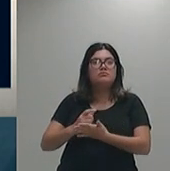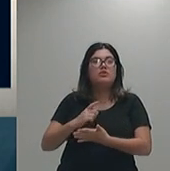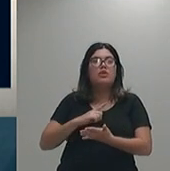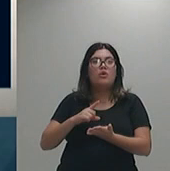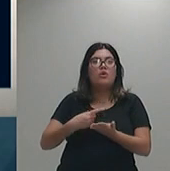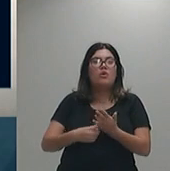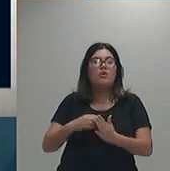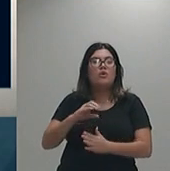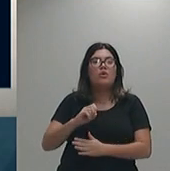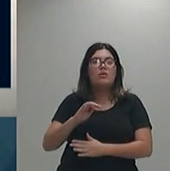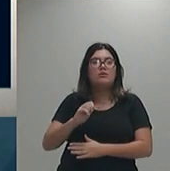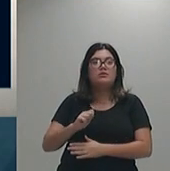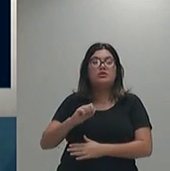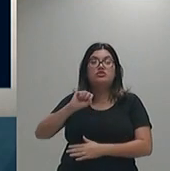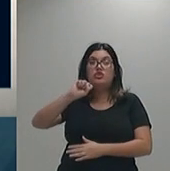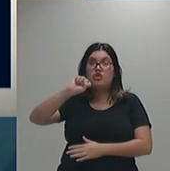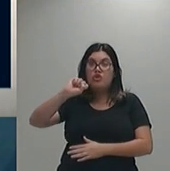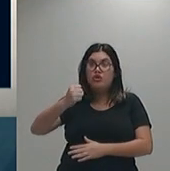r$ 8000